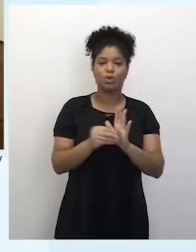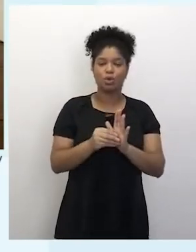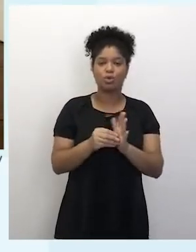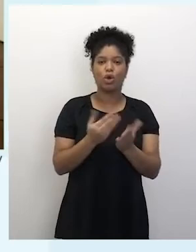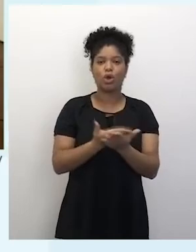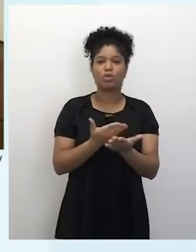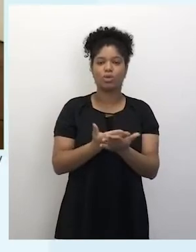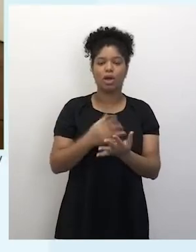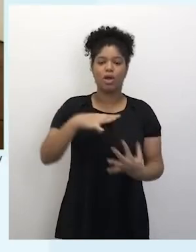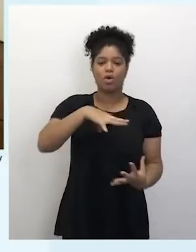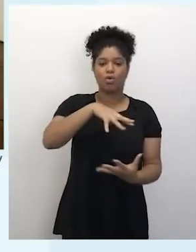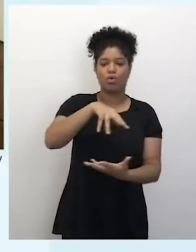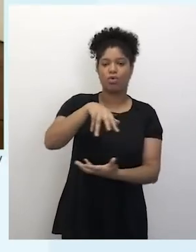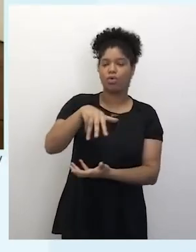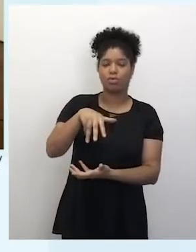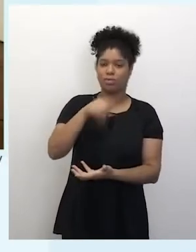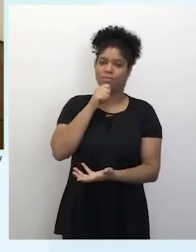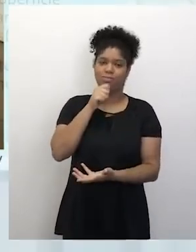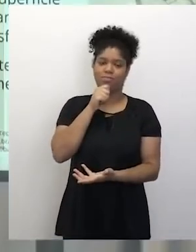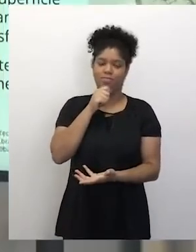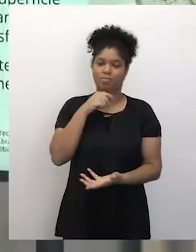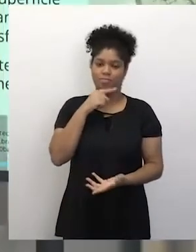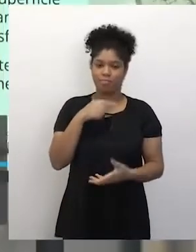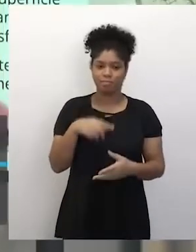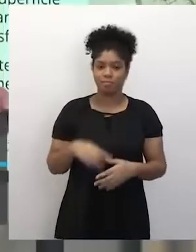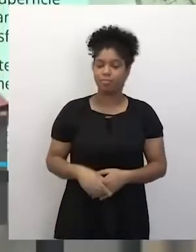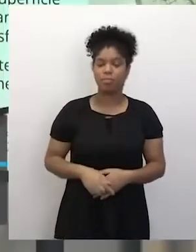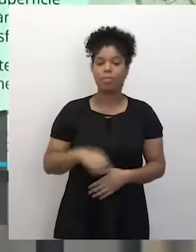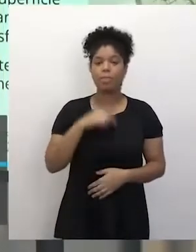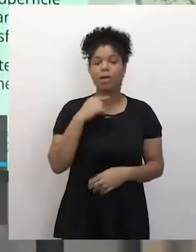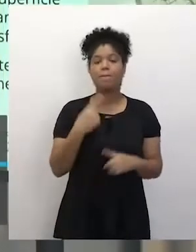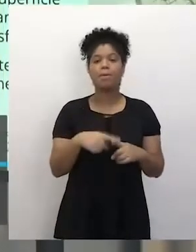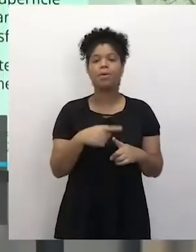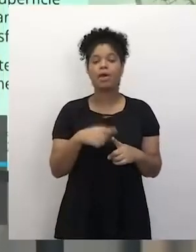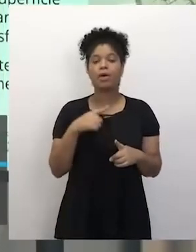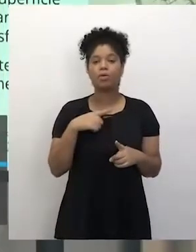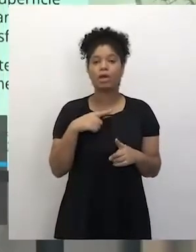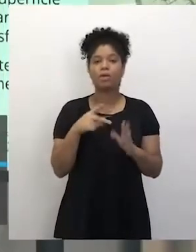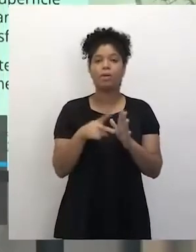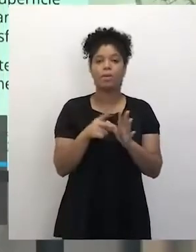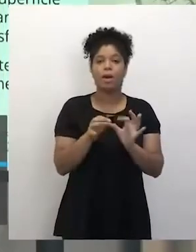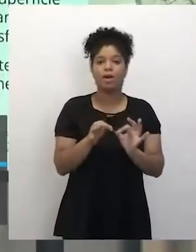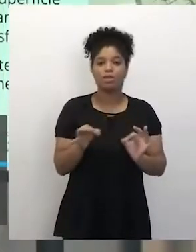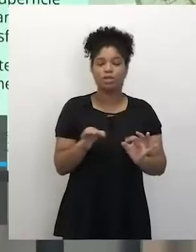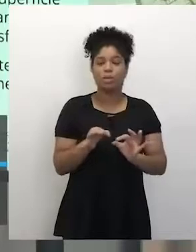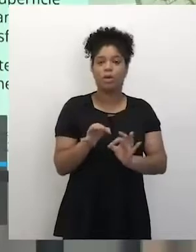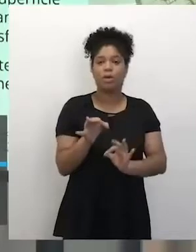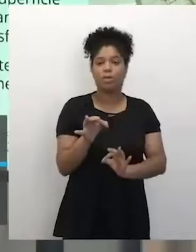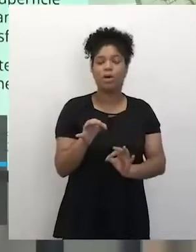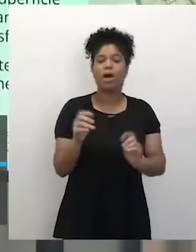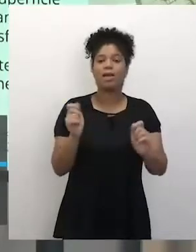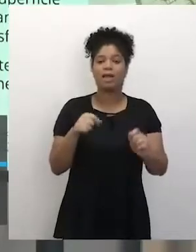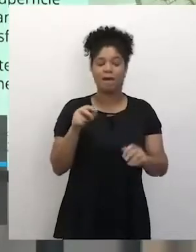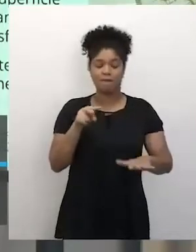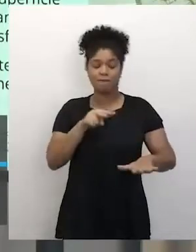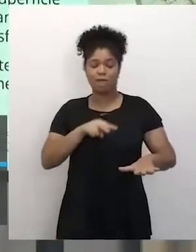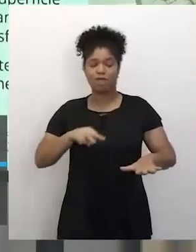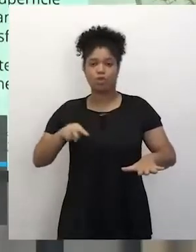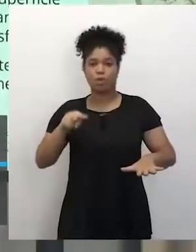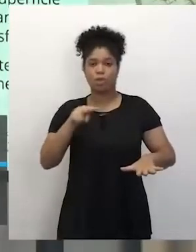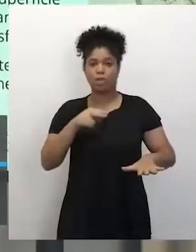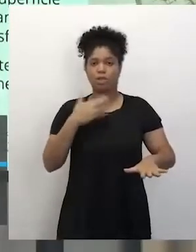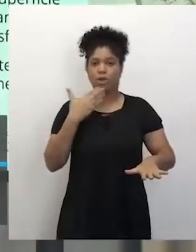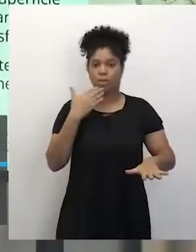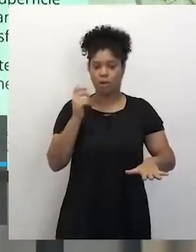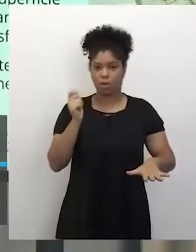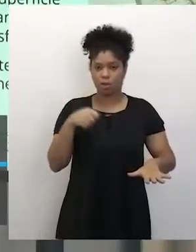da Terra, né, porque na realidade, né, ele usa aí, né, uma dimensão que proporciona assim, uma visualização menor, né,